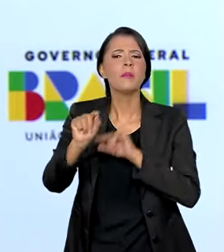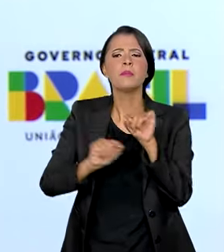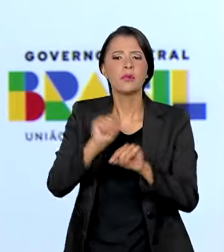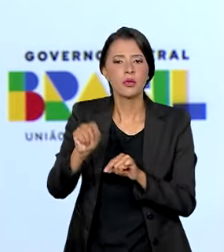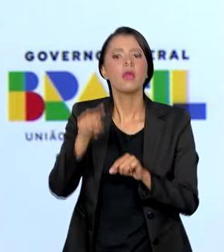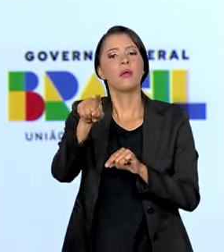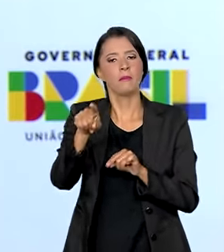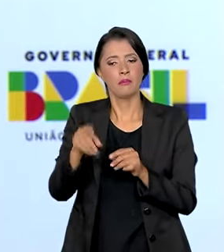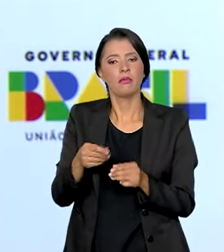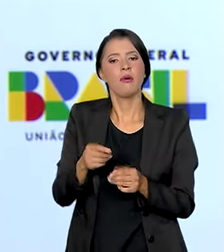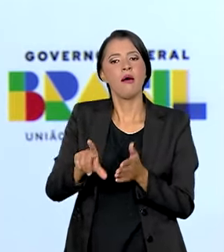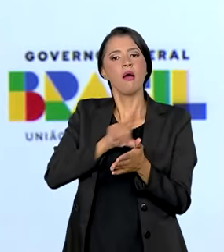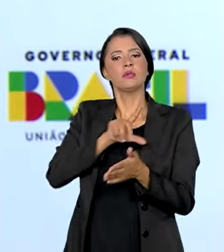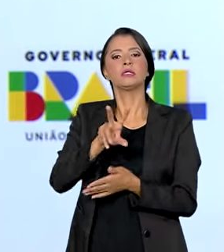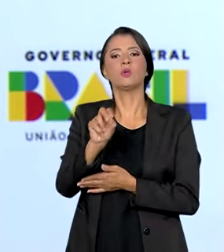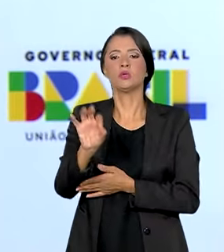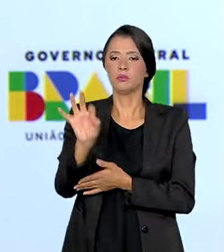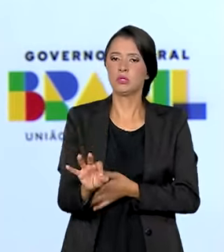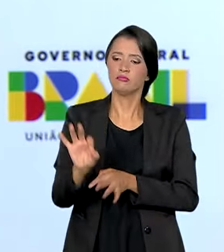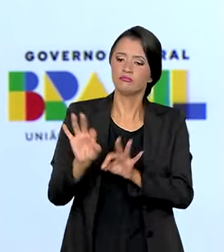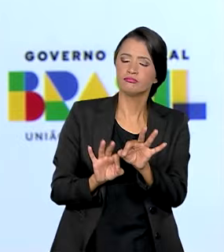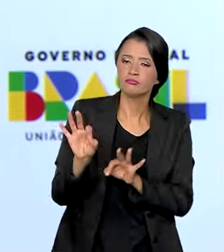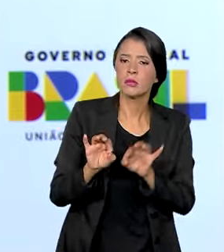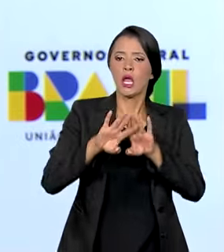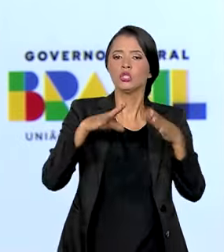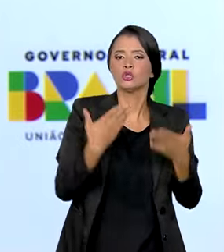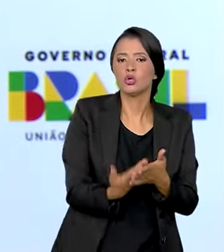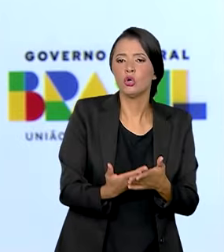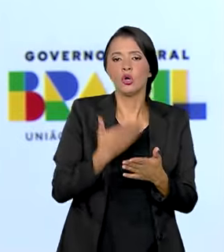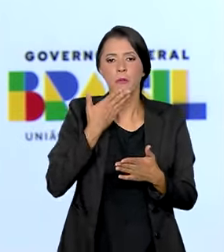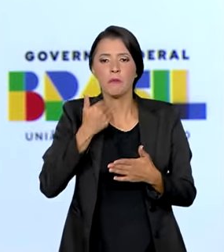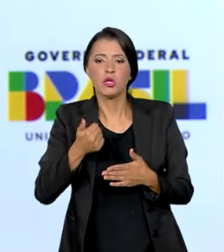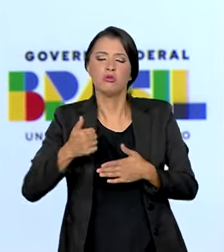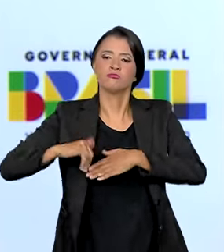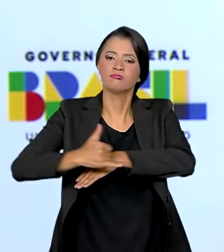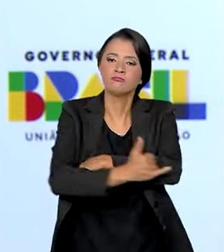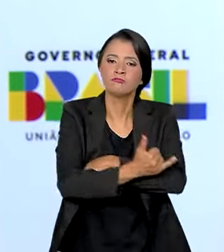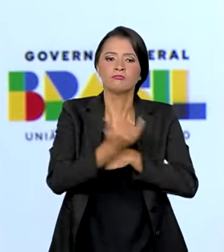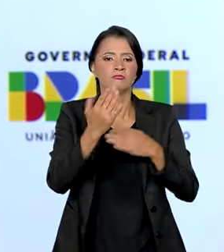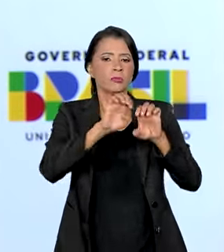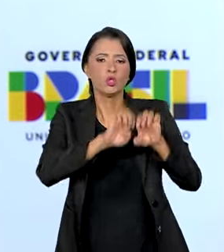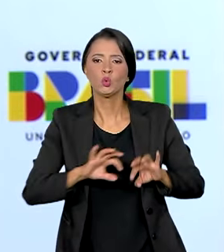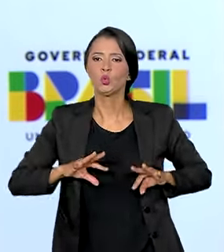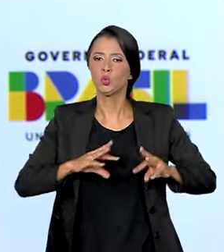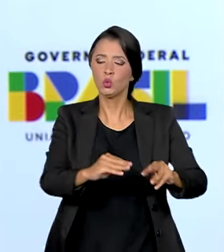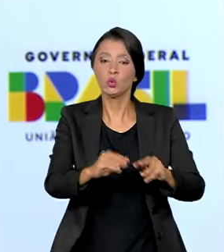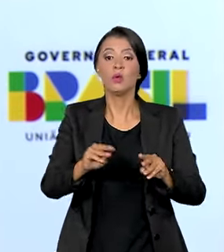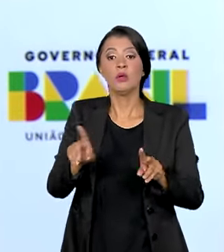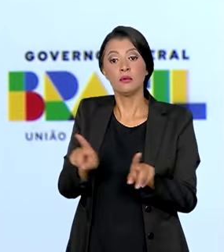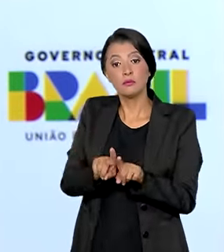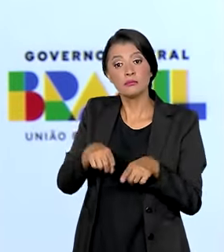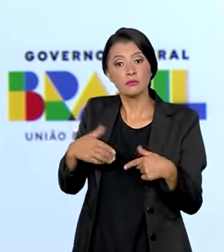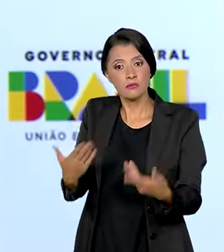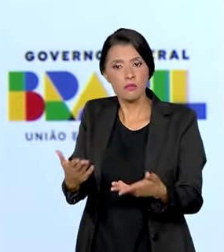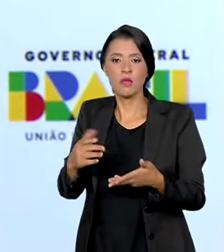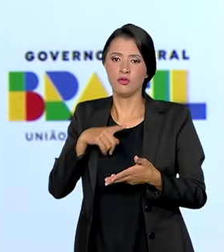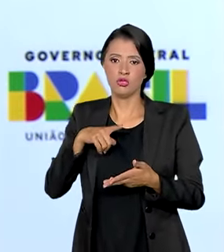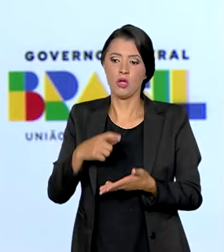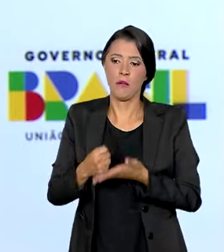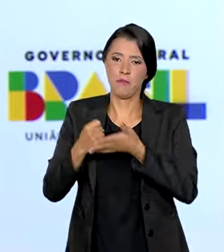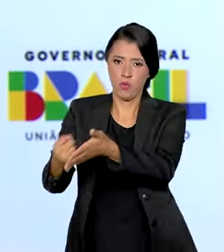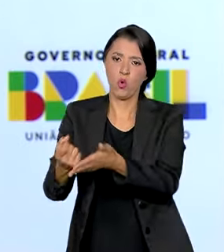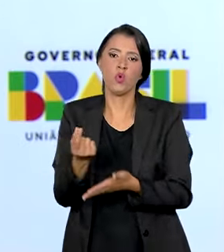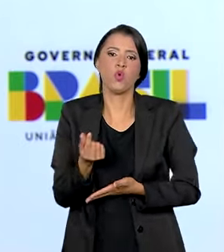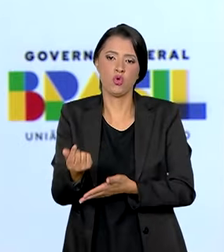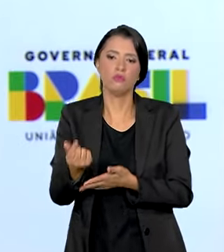Para que é que é esse dinheiro? Para ele preparar a escola, infraestrutura, a melhoria, enfim. E além dessa questão de